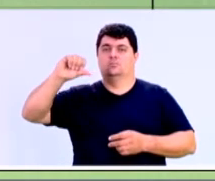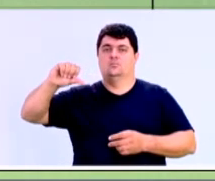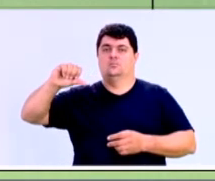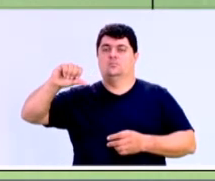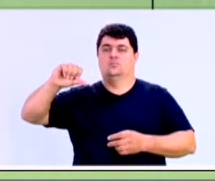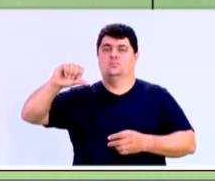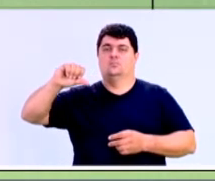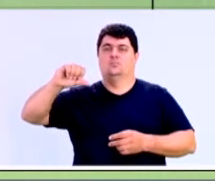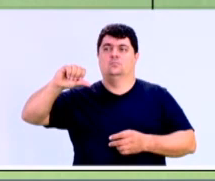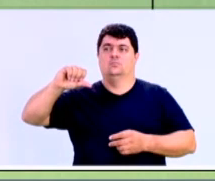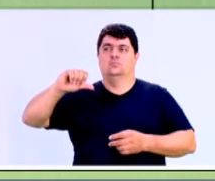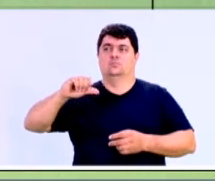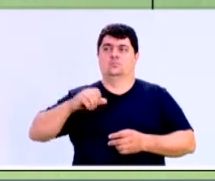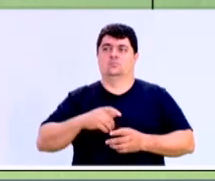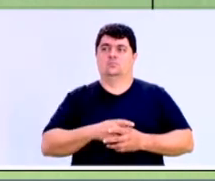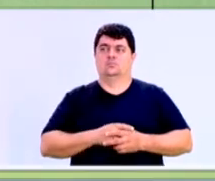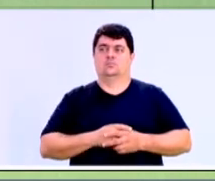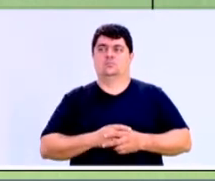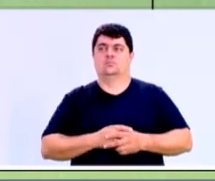0,099